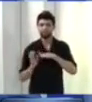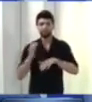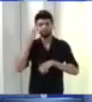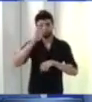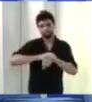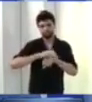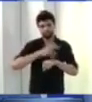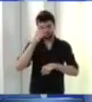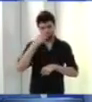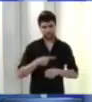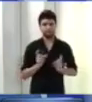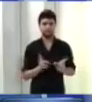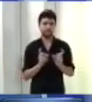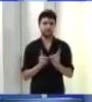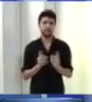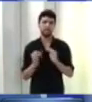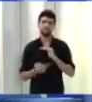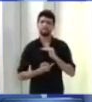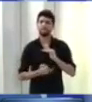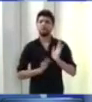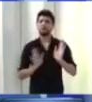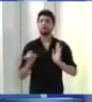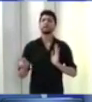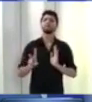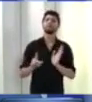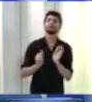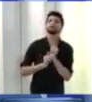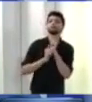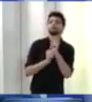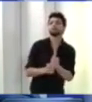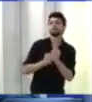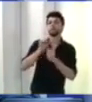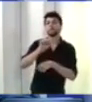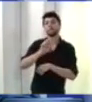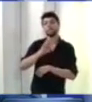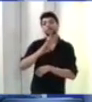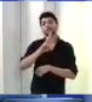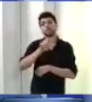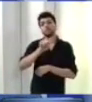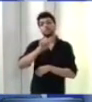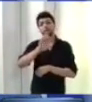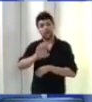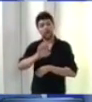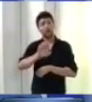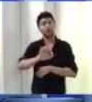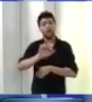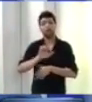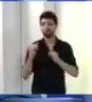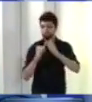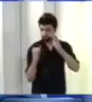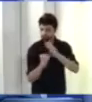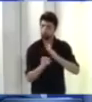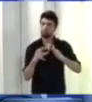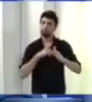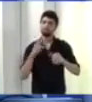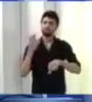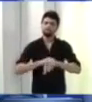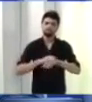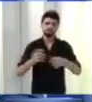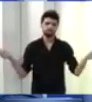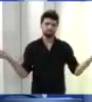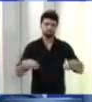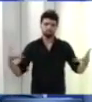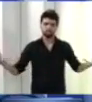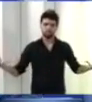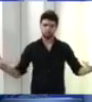autônomo informal. Agora, ele vai ser acompanhado pelo SEBRAE, um órgão que tem capacidade técnica